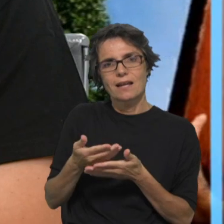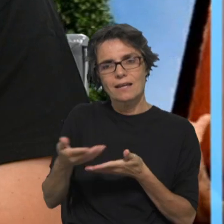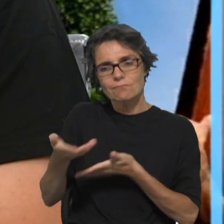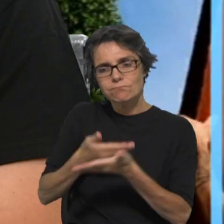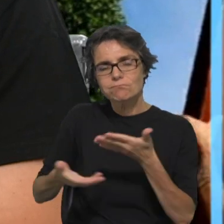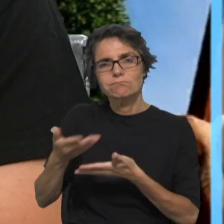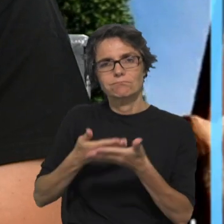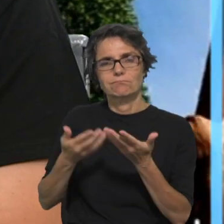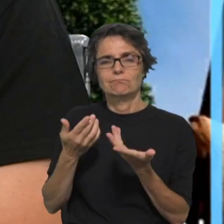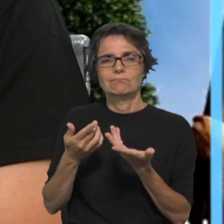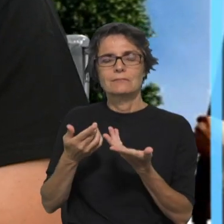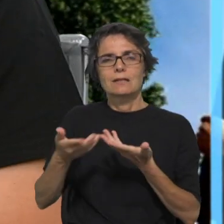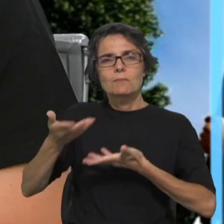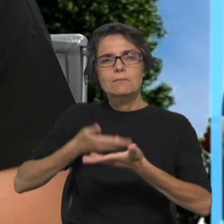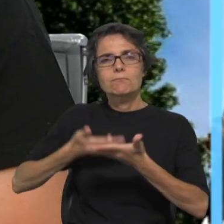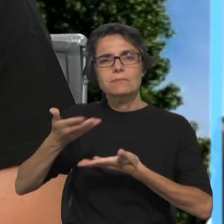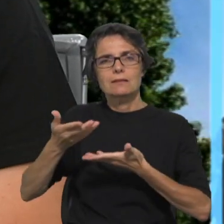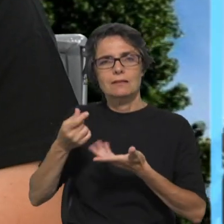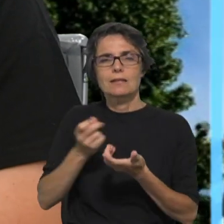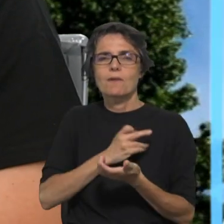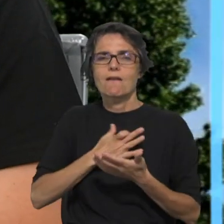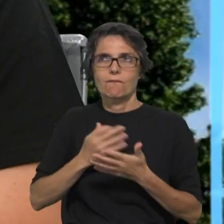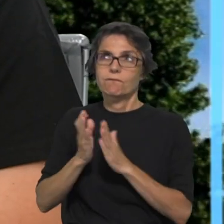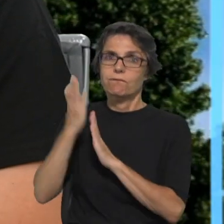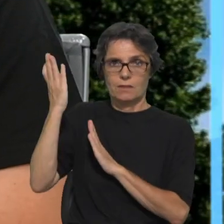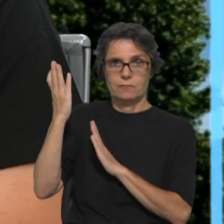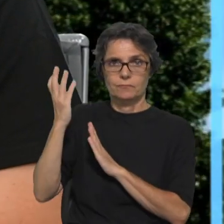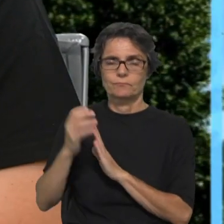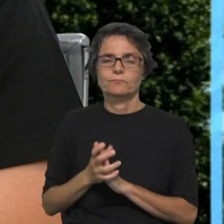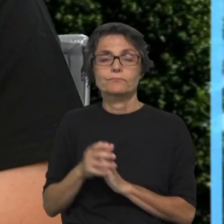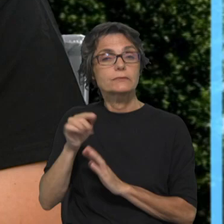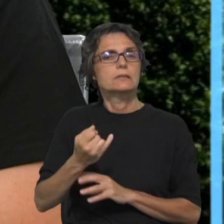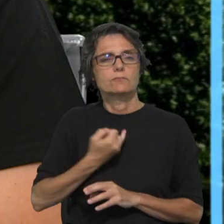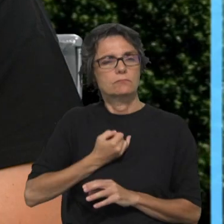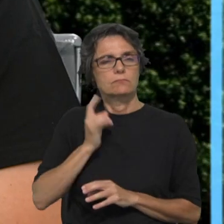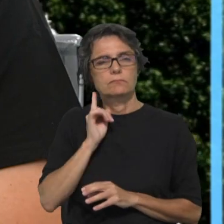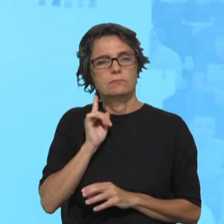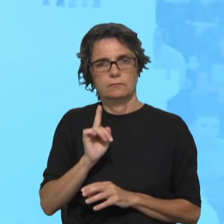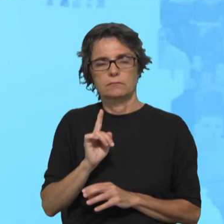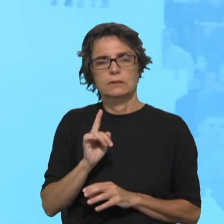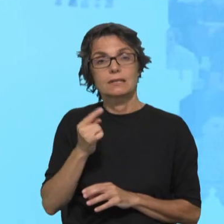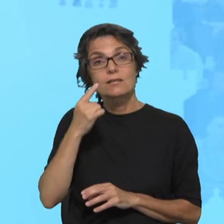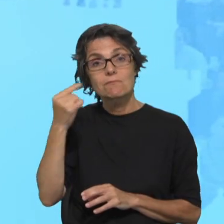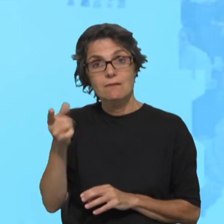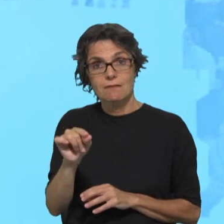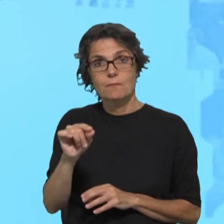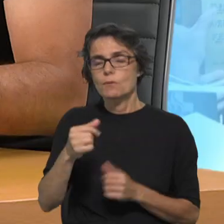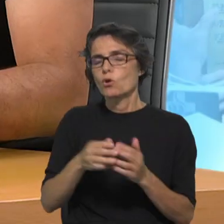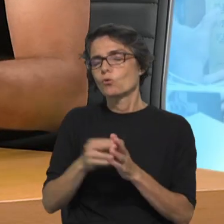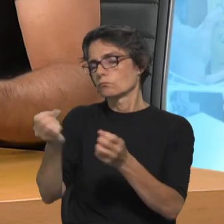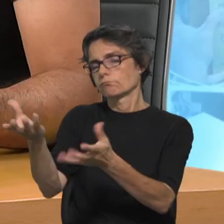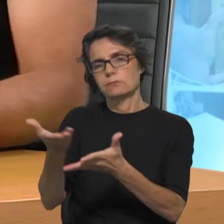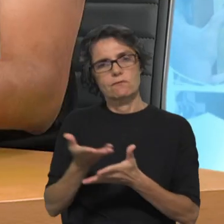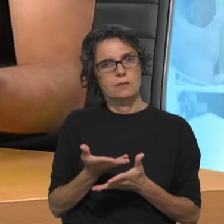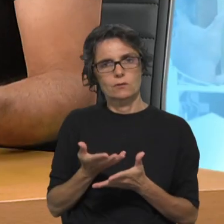dons, talentos, mas vêm sobretudo para partilhar a sua fé. E acho que esta é uma identidade especial, por isso são sempre bem-vindos.